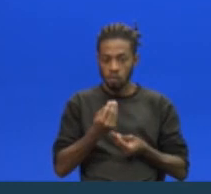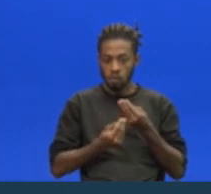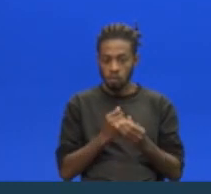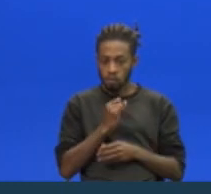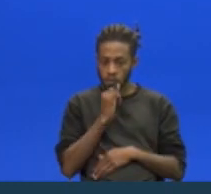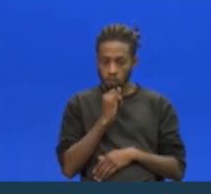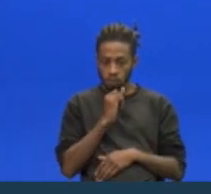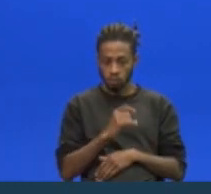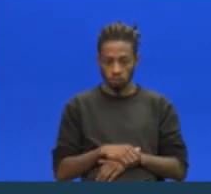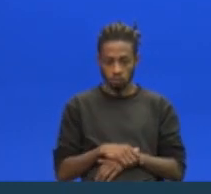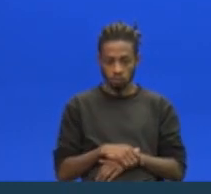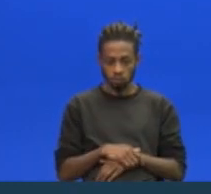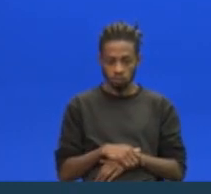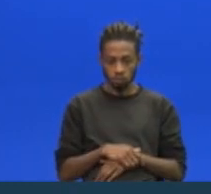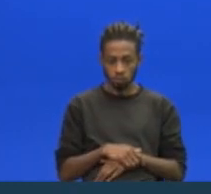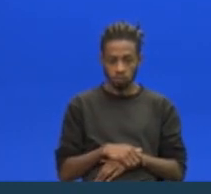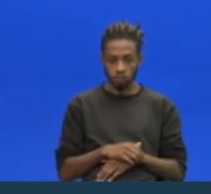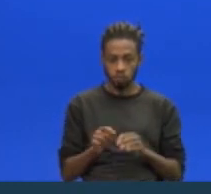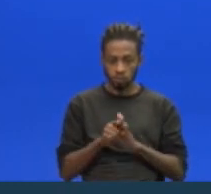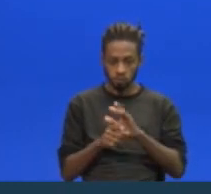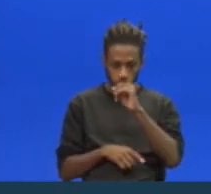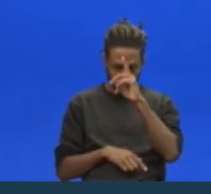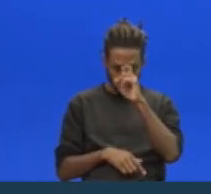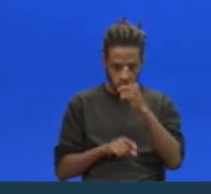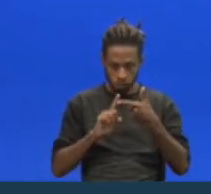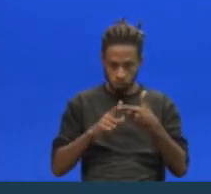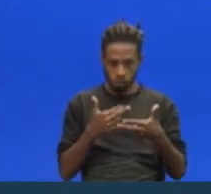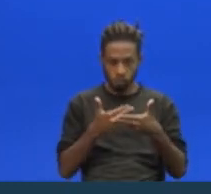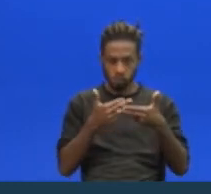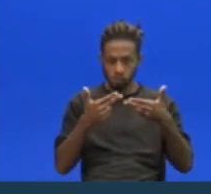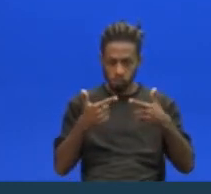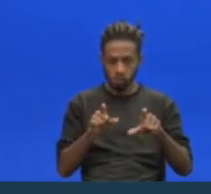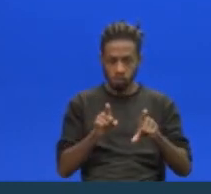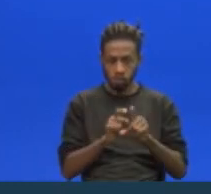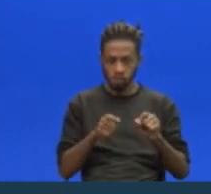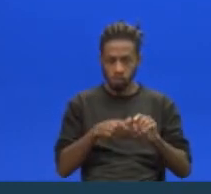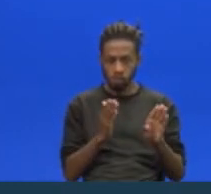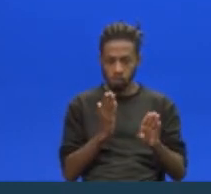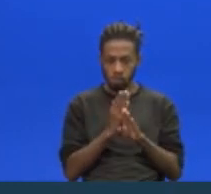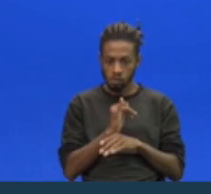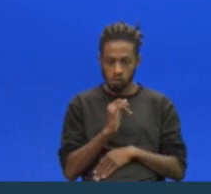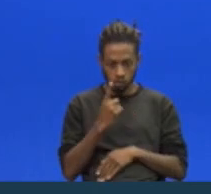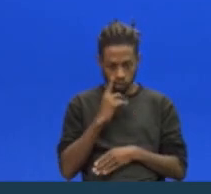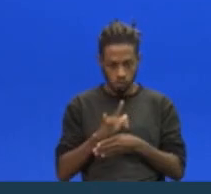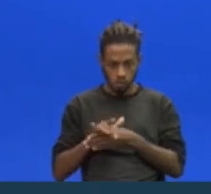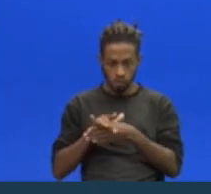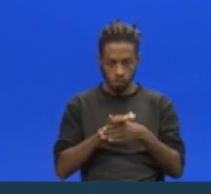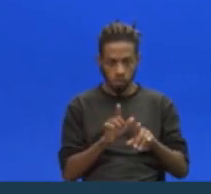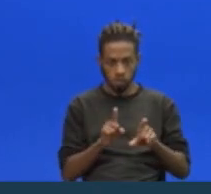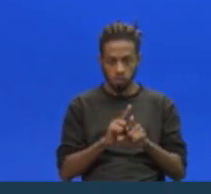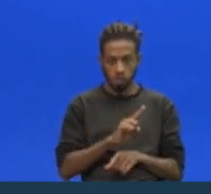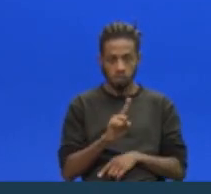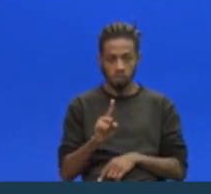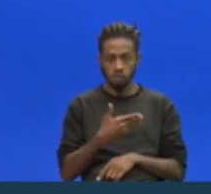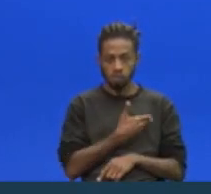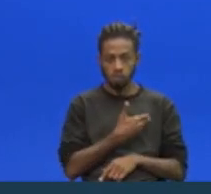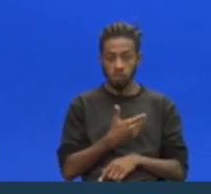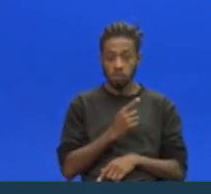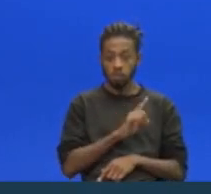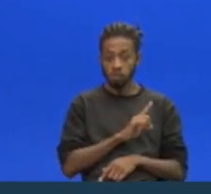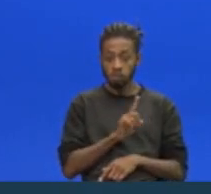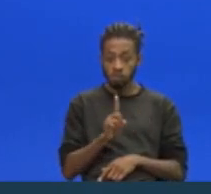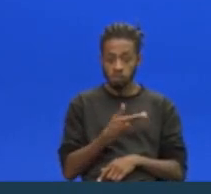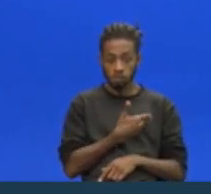unidades ambulatoriais, a partir dos hospitais e por várias outras fontes, inclusive organizações não governamentais.